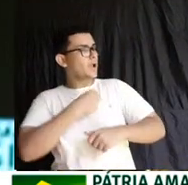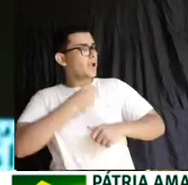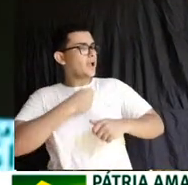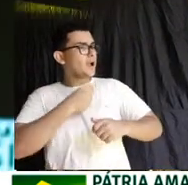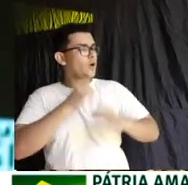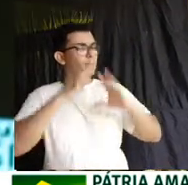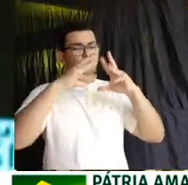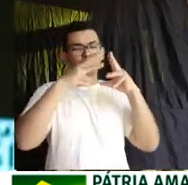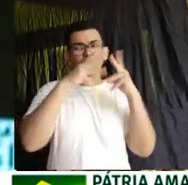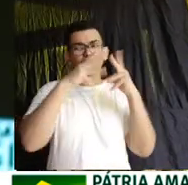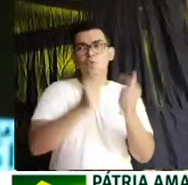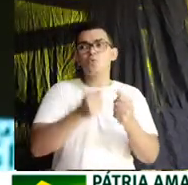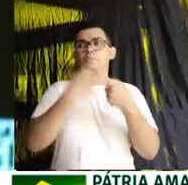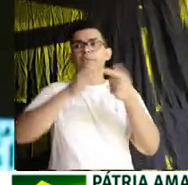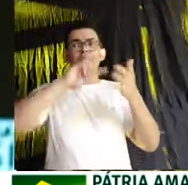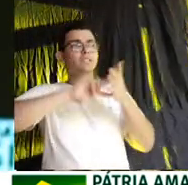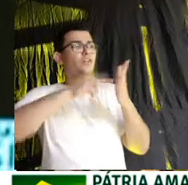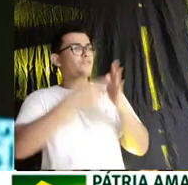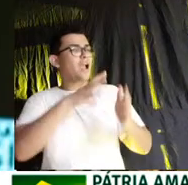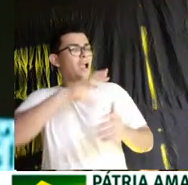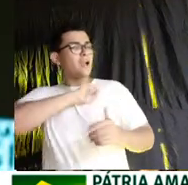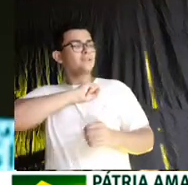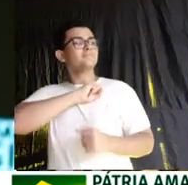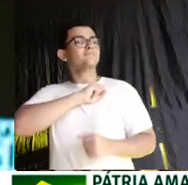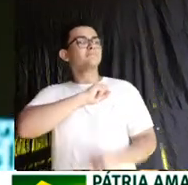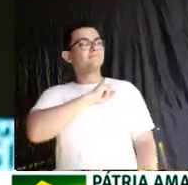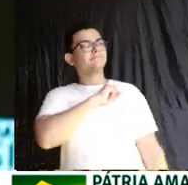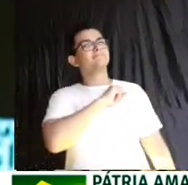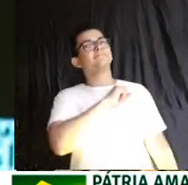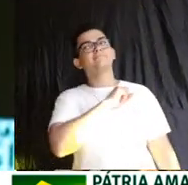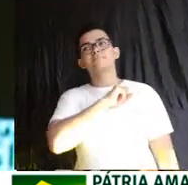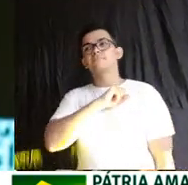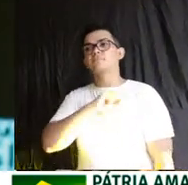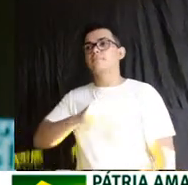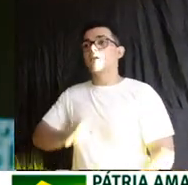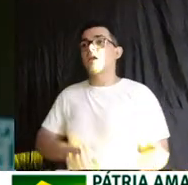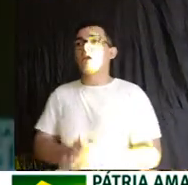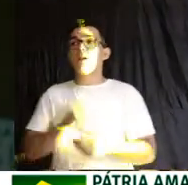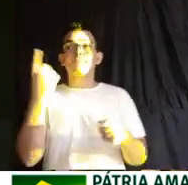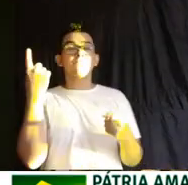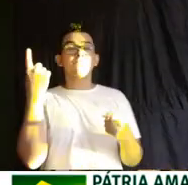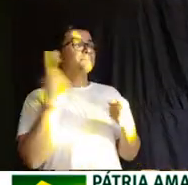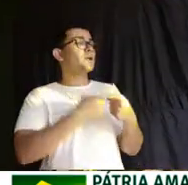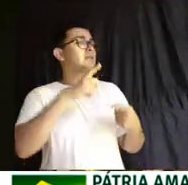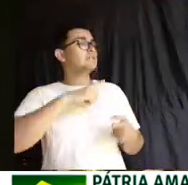amor. Eu te criei só pro meu prazer.